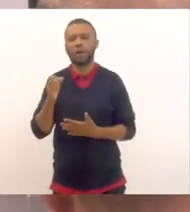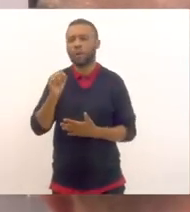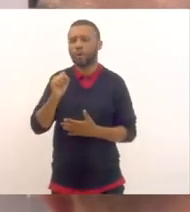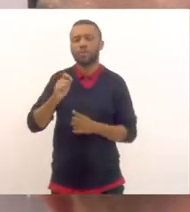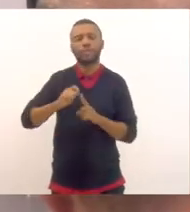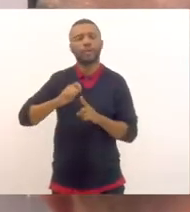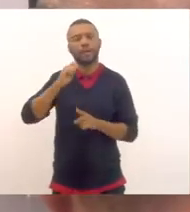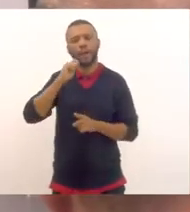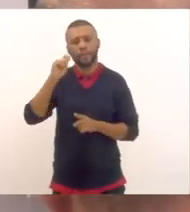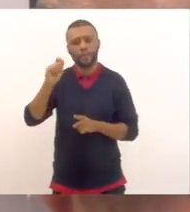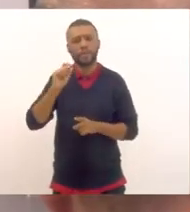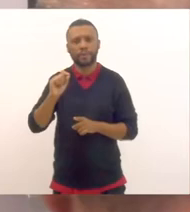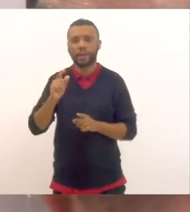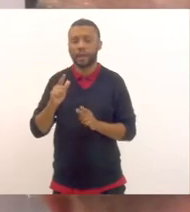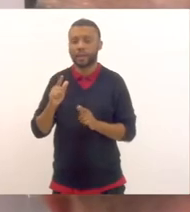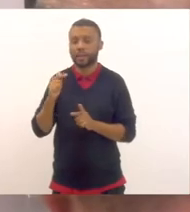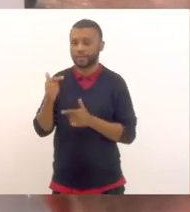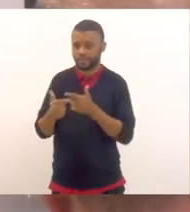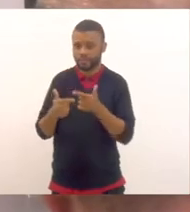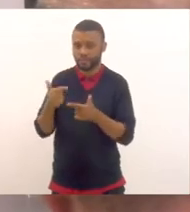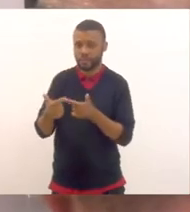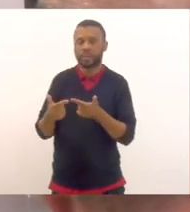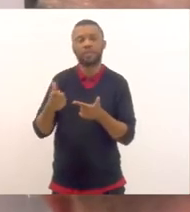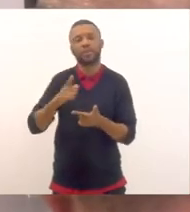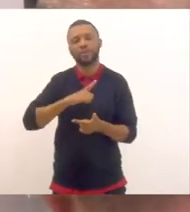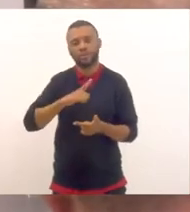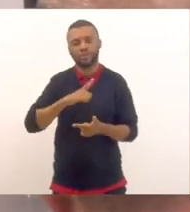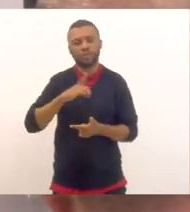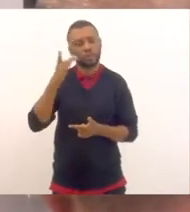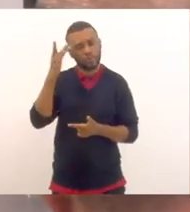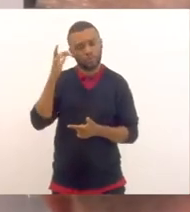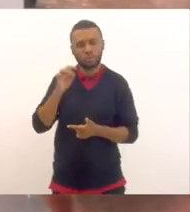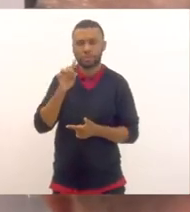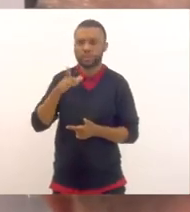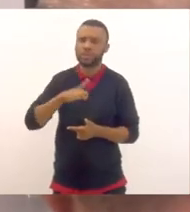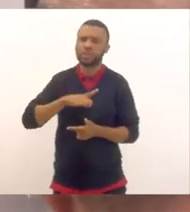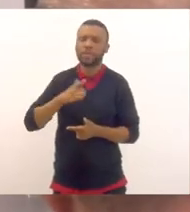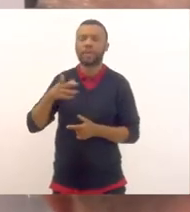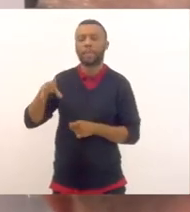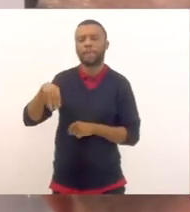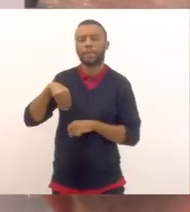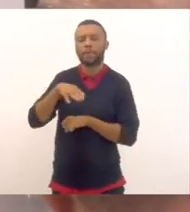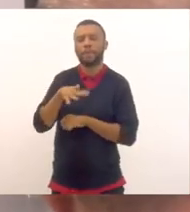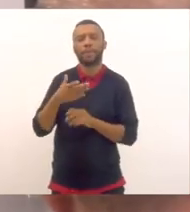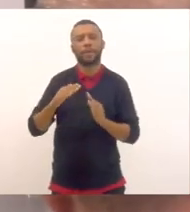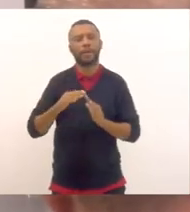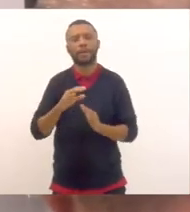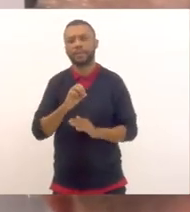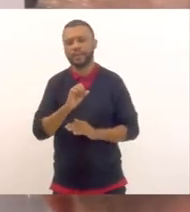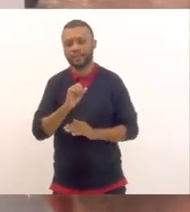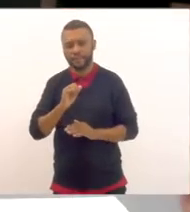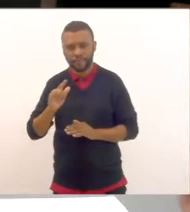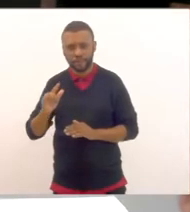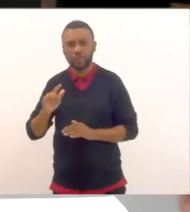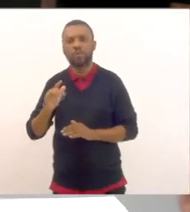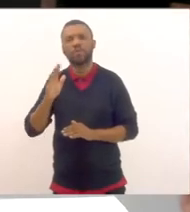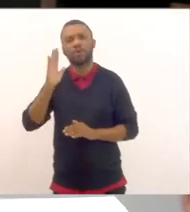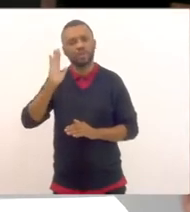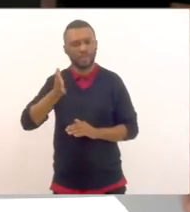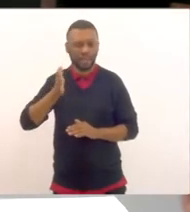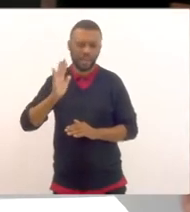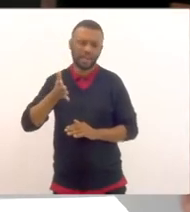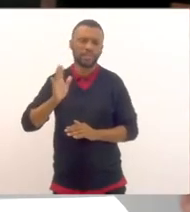e essa força que passar pela casa civil e vai colocando que já passou pela casa civil